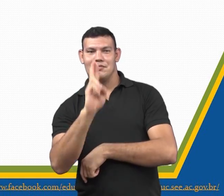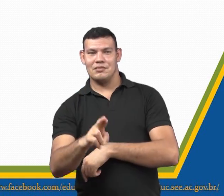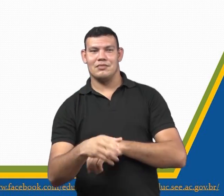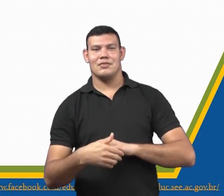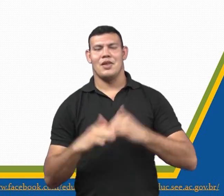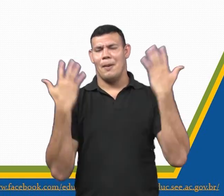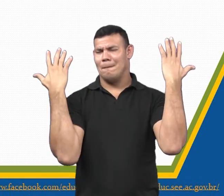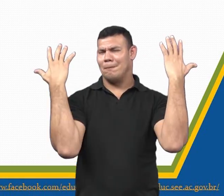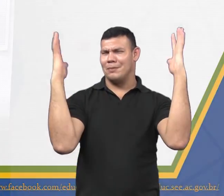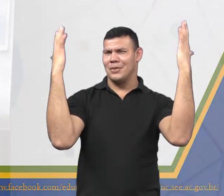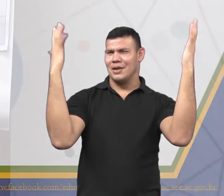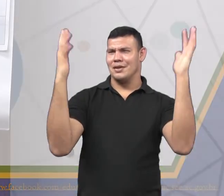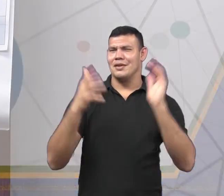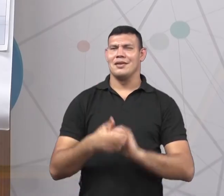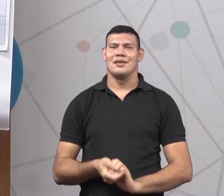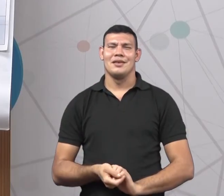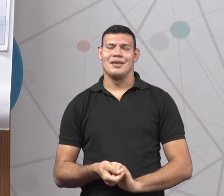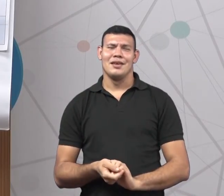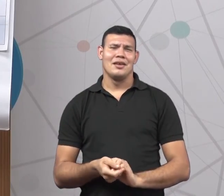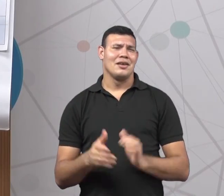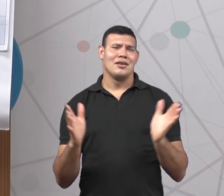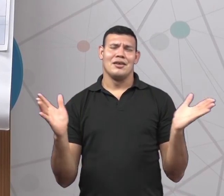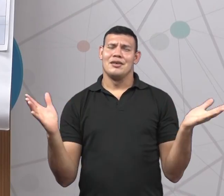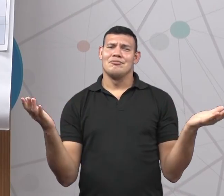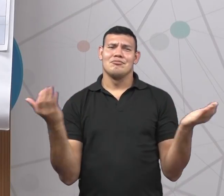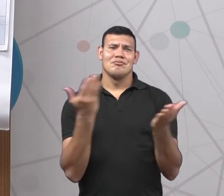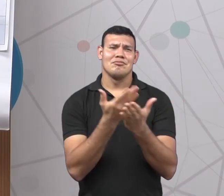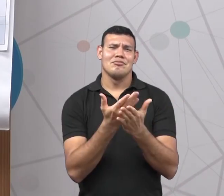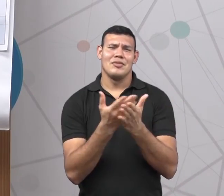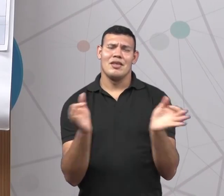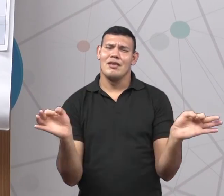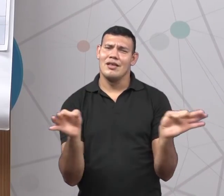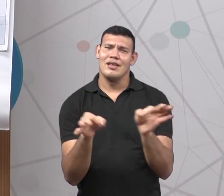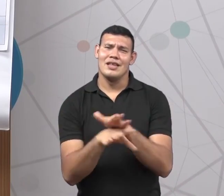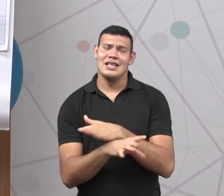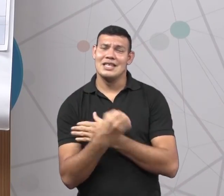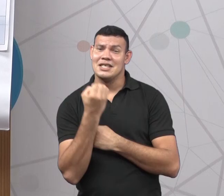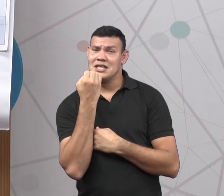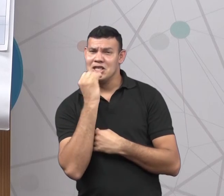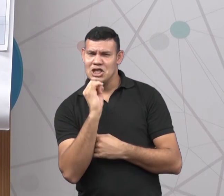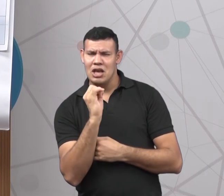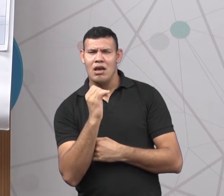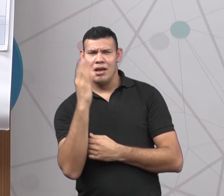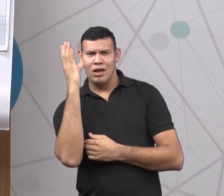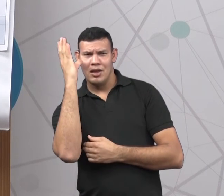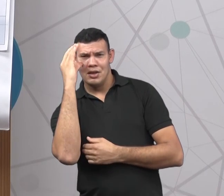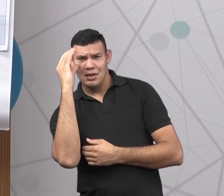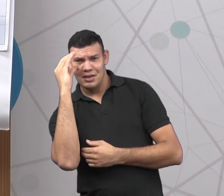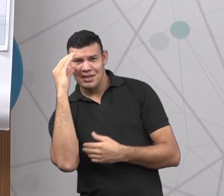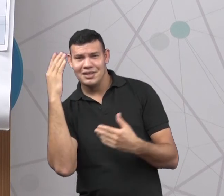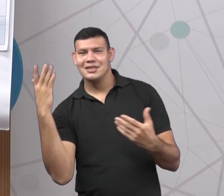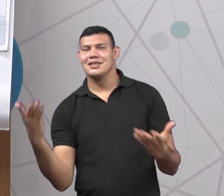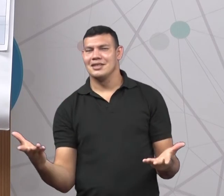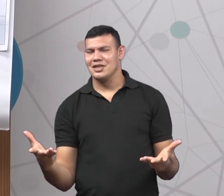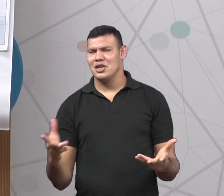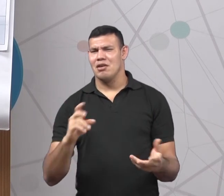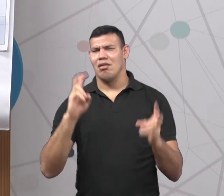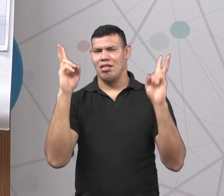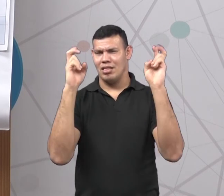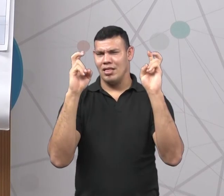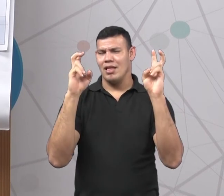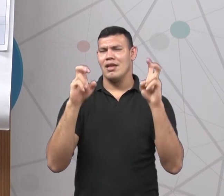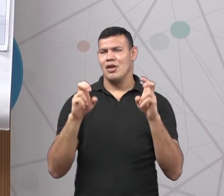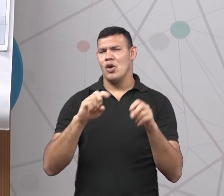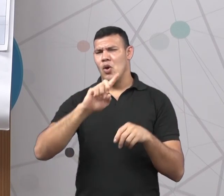acertou. E a nossa aula está encerrando. Se você quiser saber mais sobre esse assunto ou outro assunto,